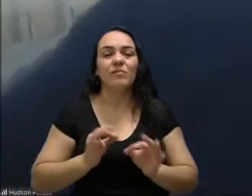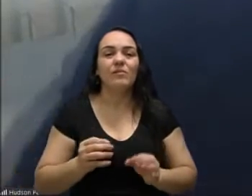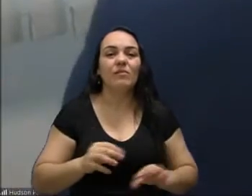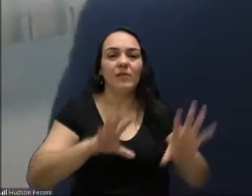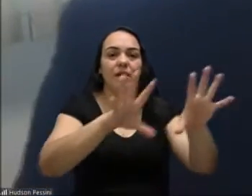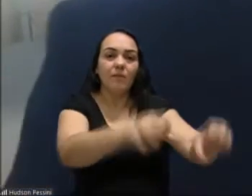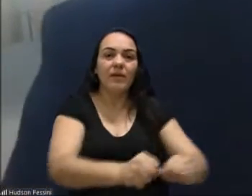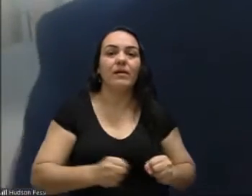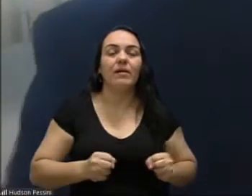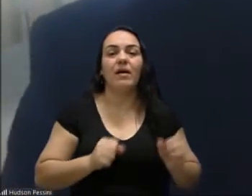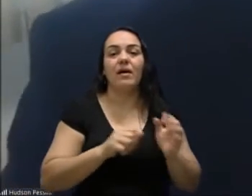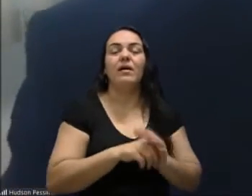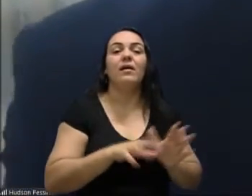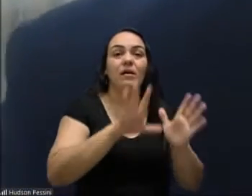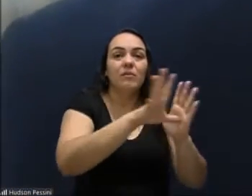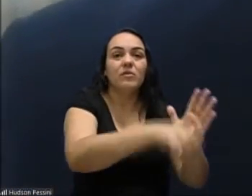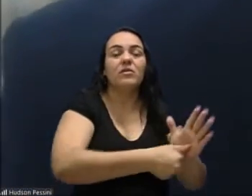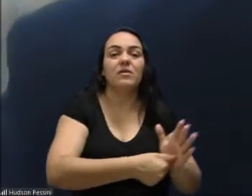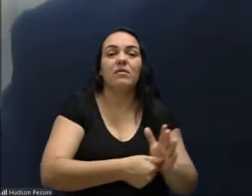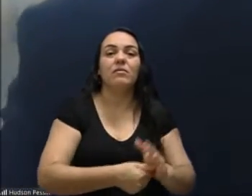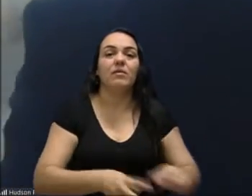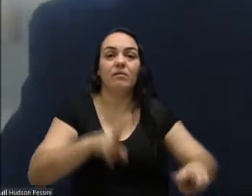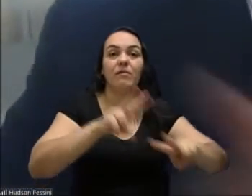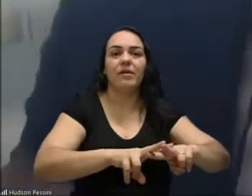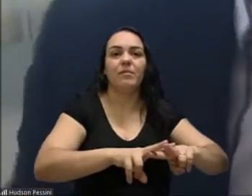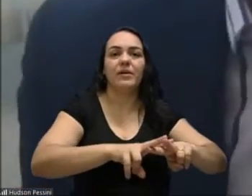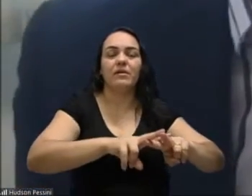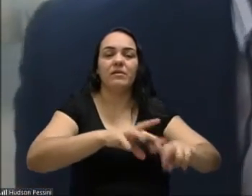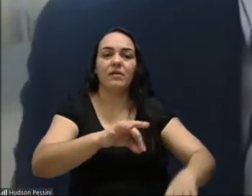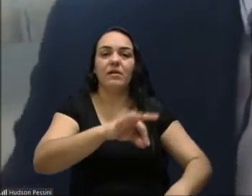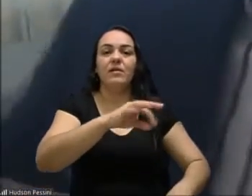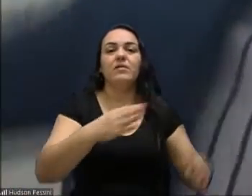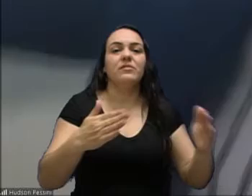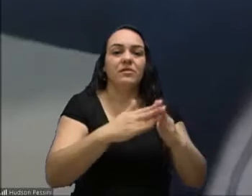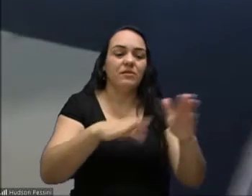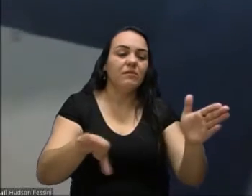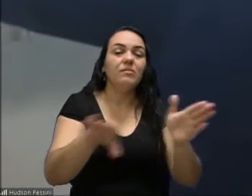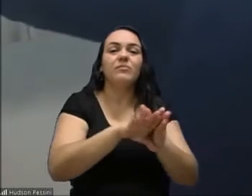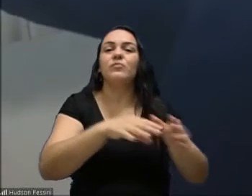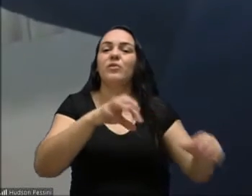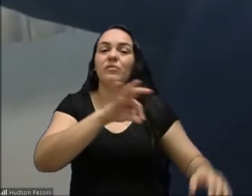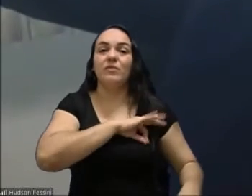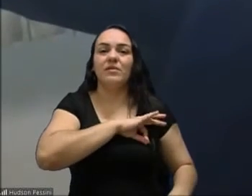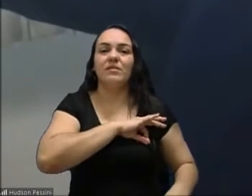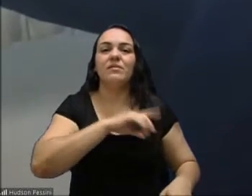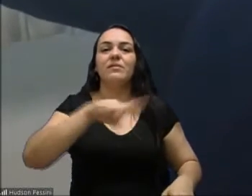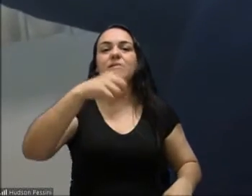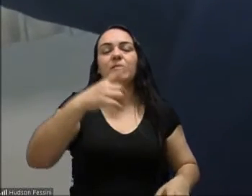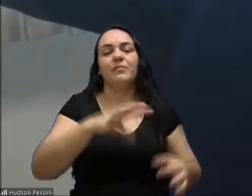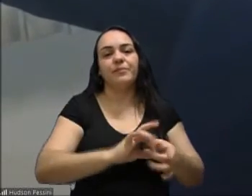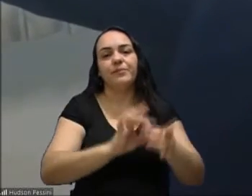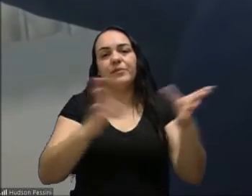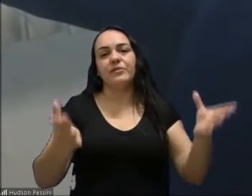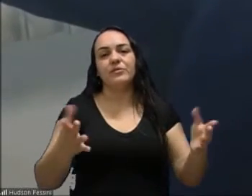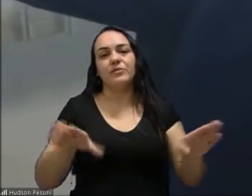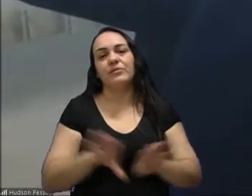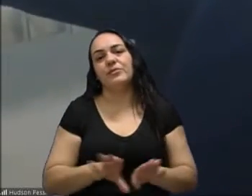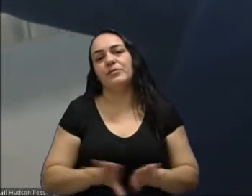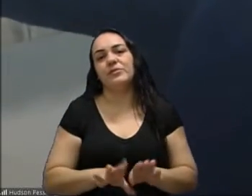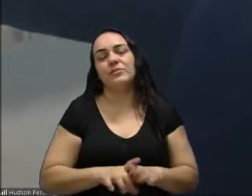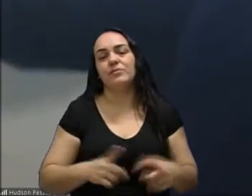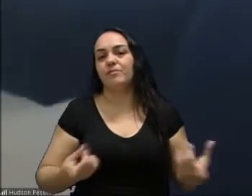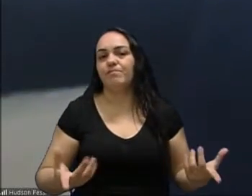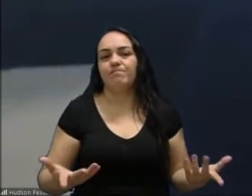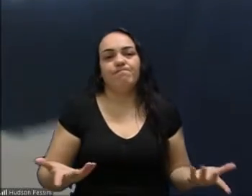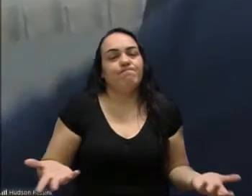flagrante levar na delegacia daqui cinco minutos ele sai a polícia fica lá fica lá depressando lá o